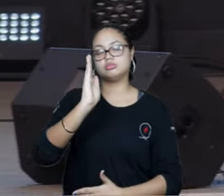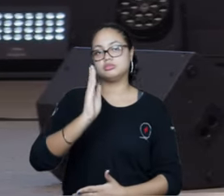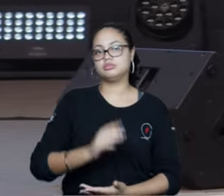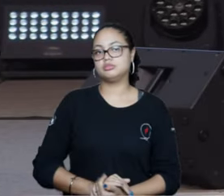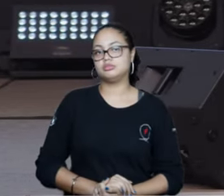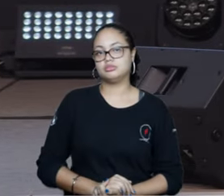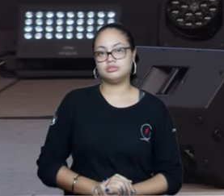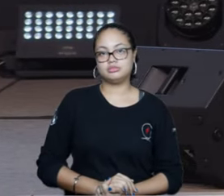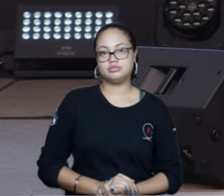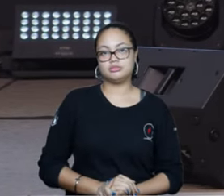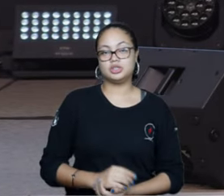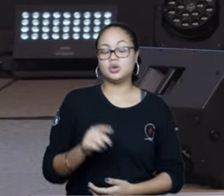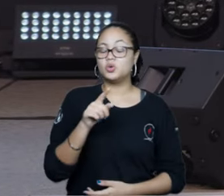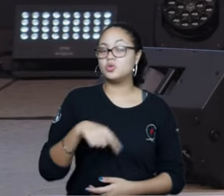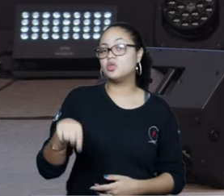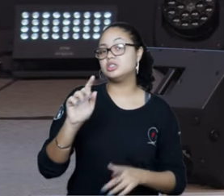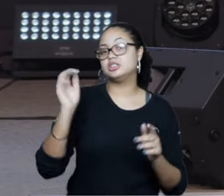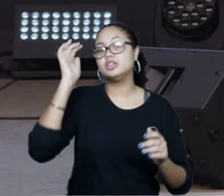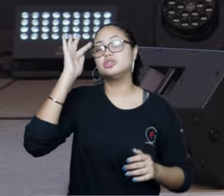Não Tem Limites